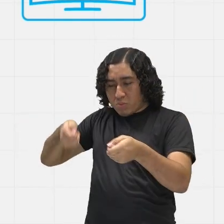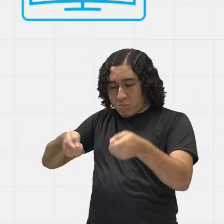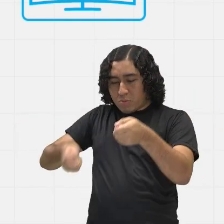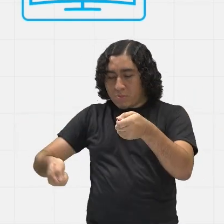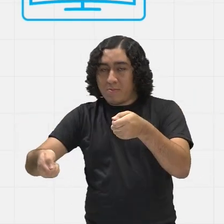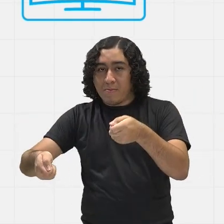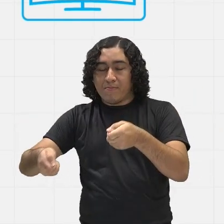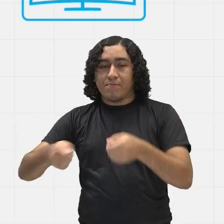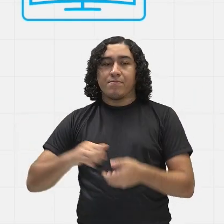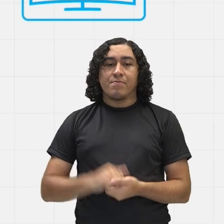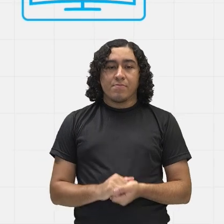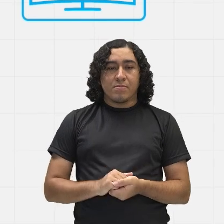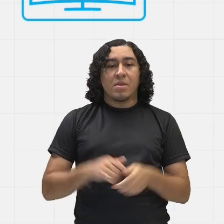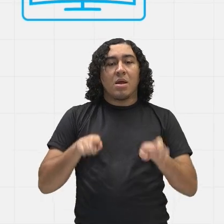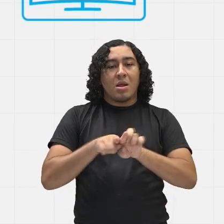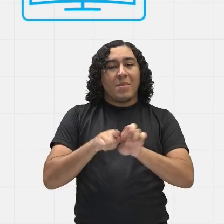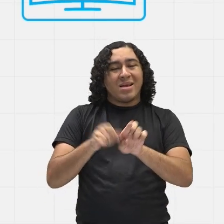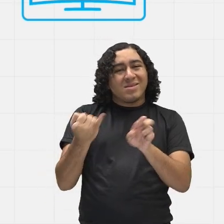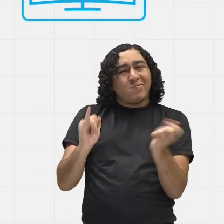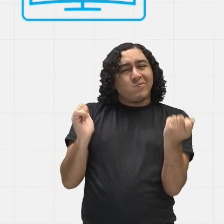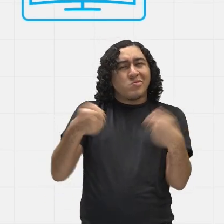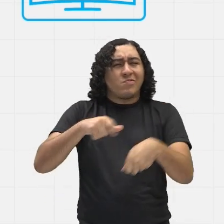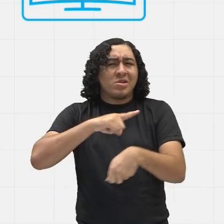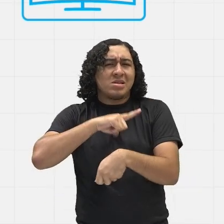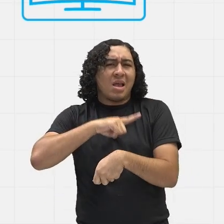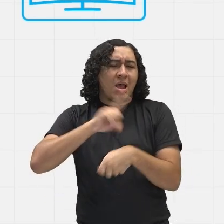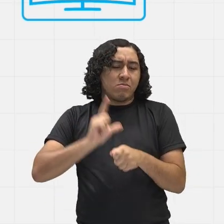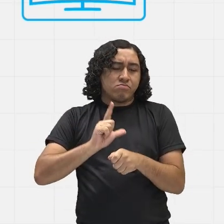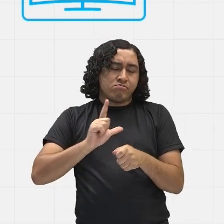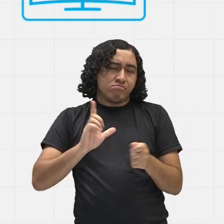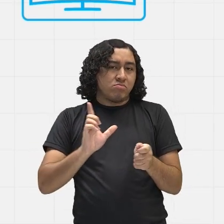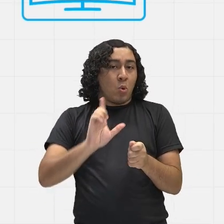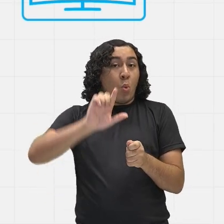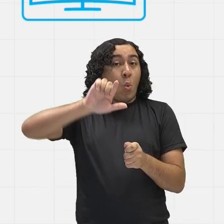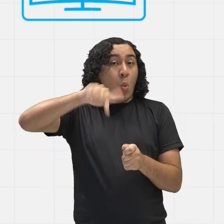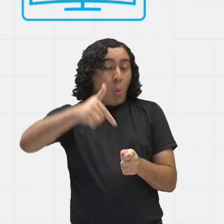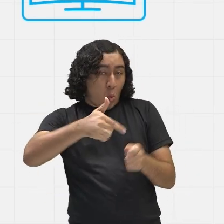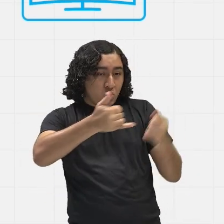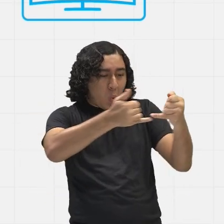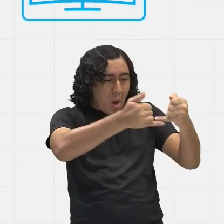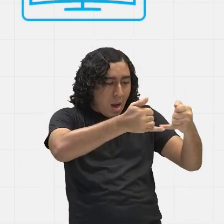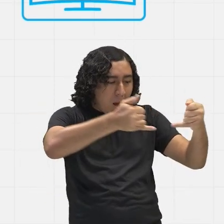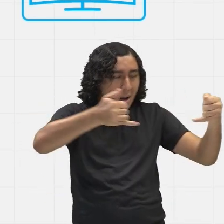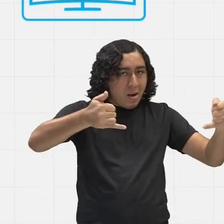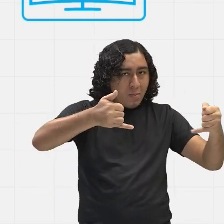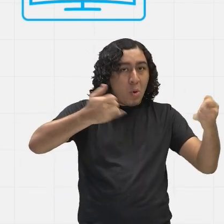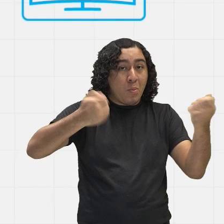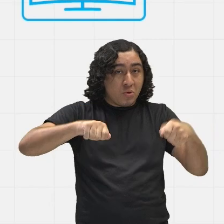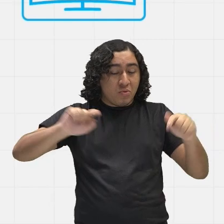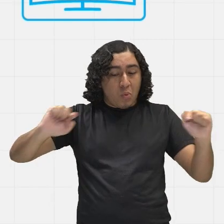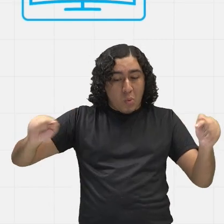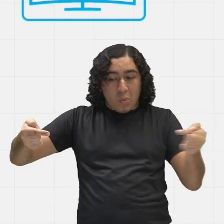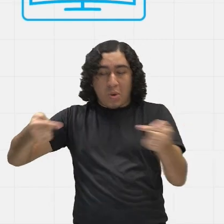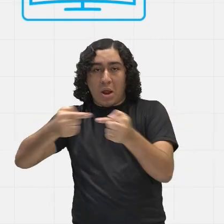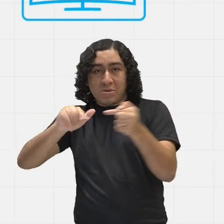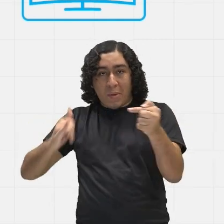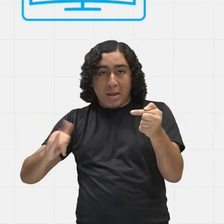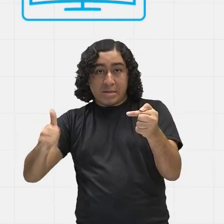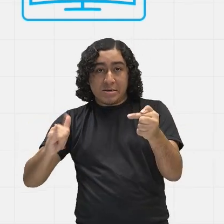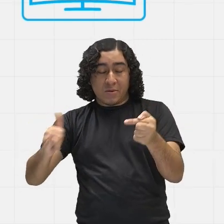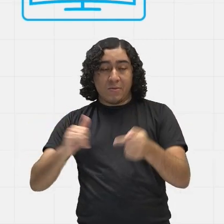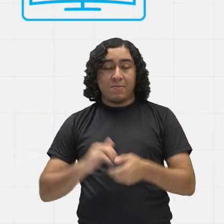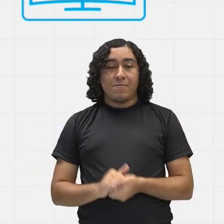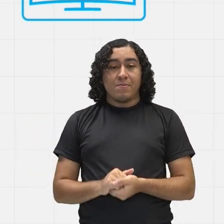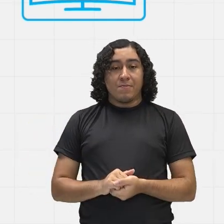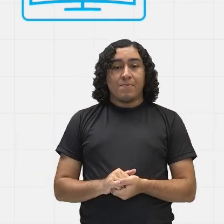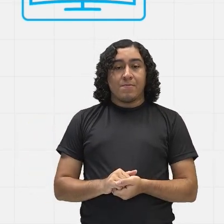Testar outro cabo de força, se possível, né, se tiver à disposição ali, outro cabo de força compatível com o seu equipamento. Em caso de